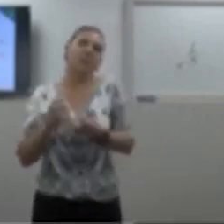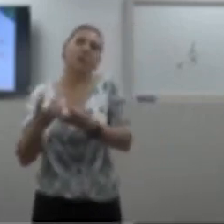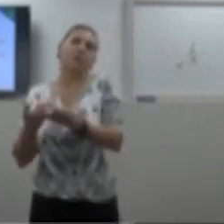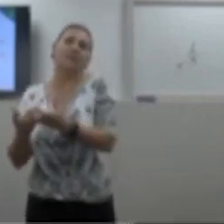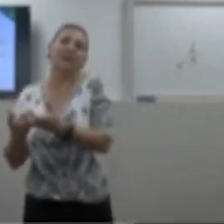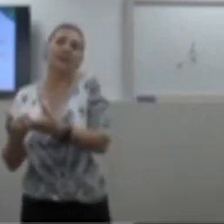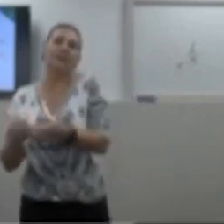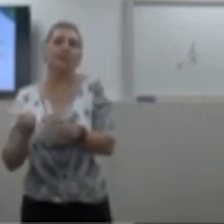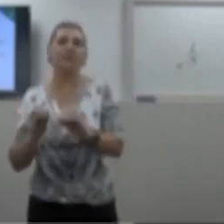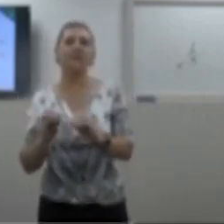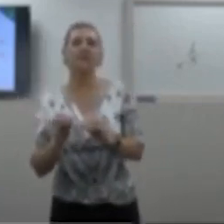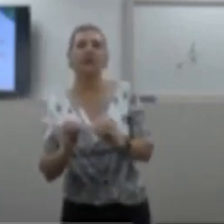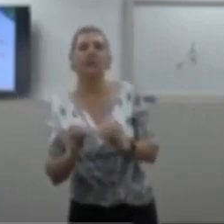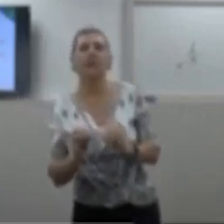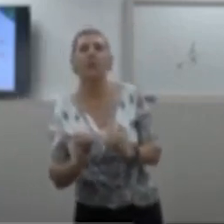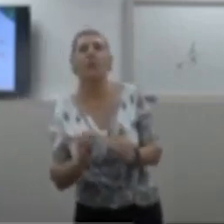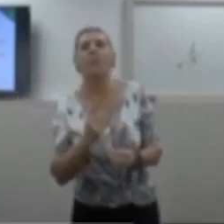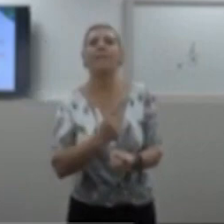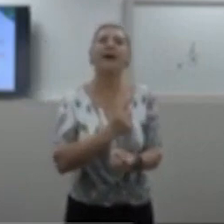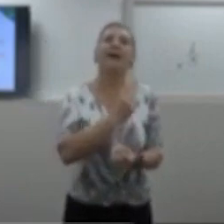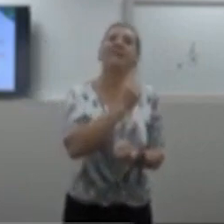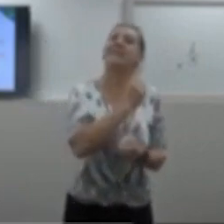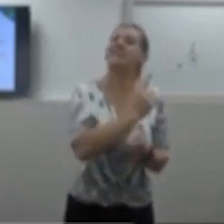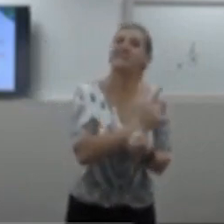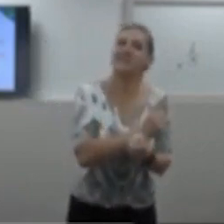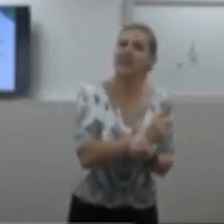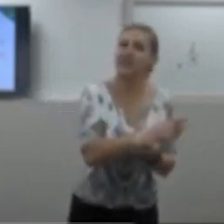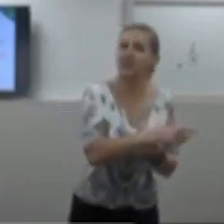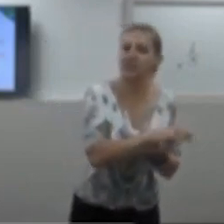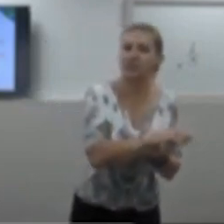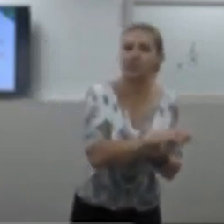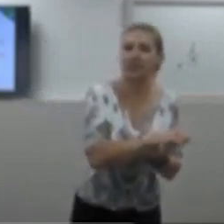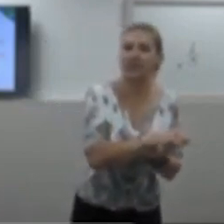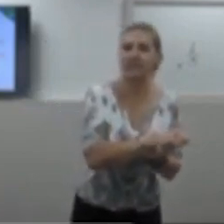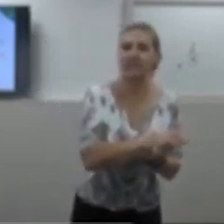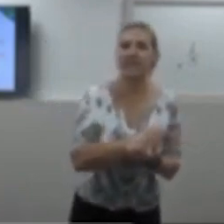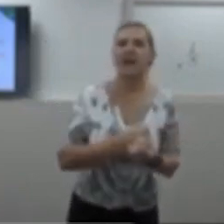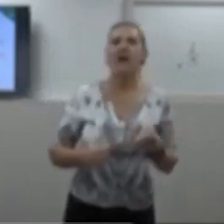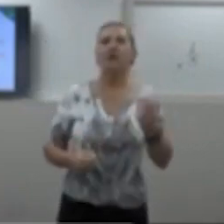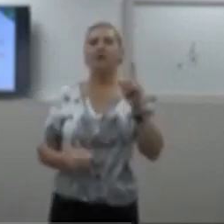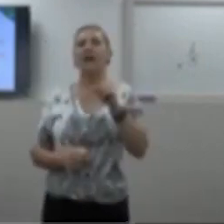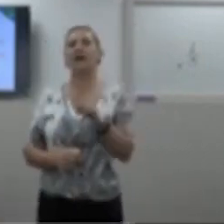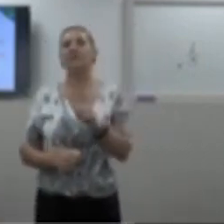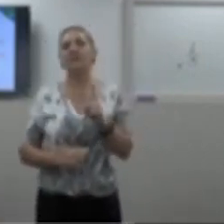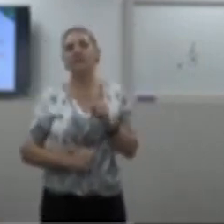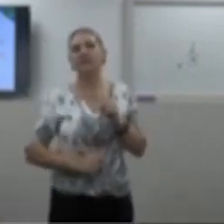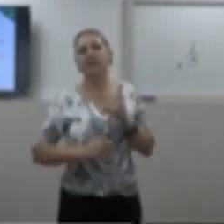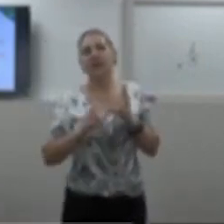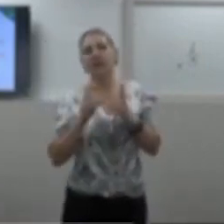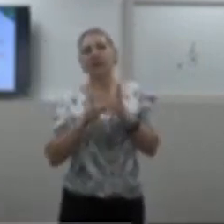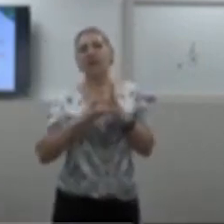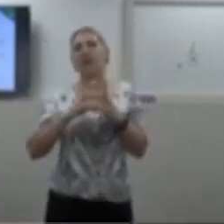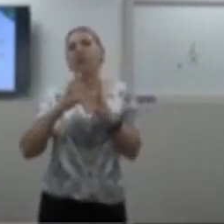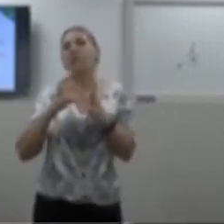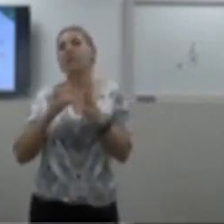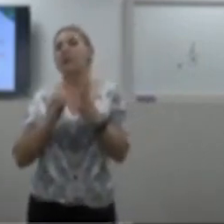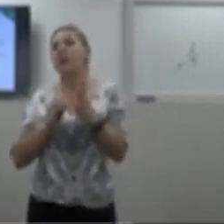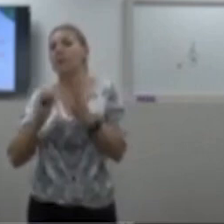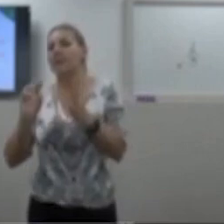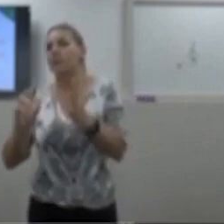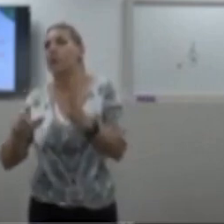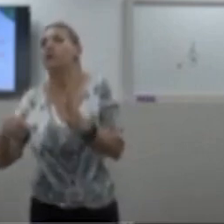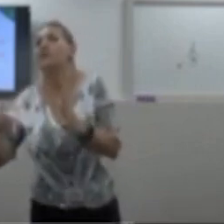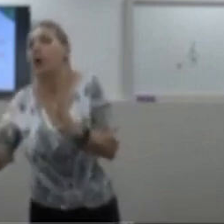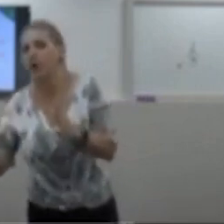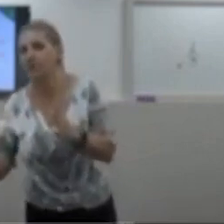você pode usar um outro termo, você pode dizer eu tenho uma dezena de figurinhas. No lugar de você dizer eu